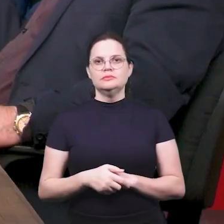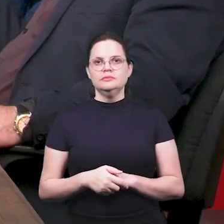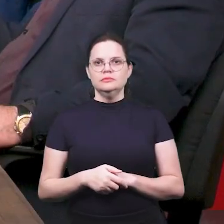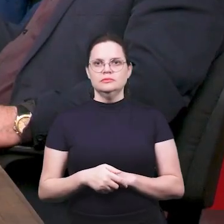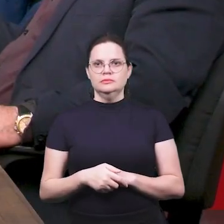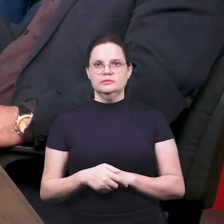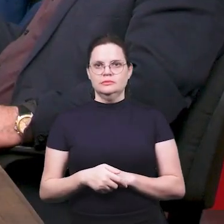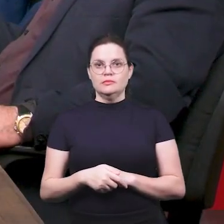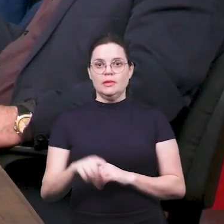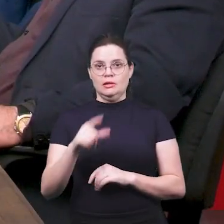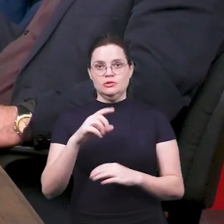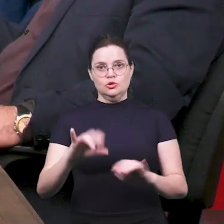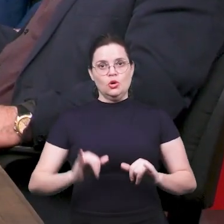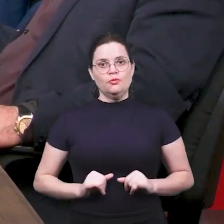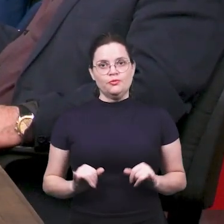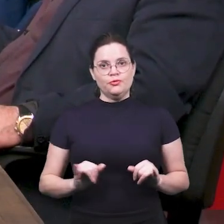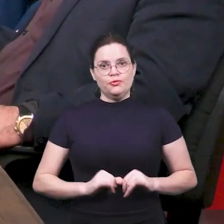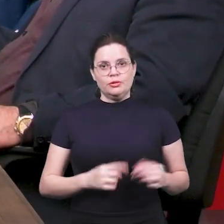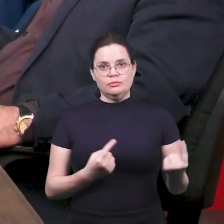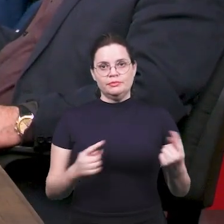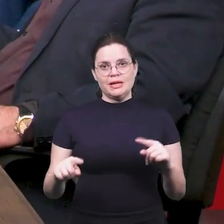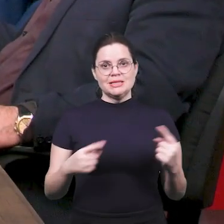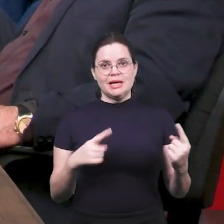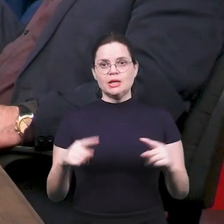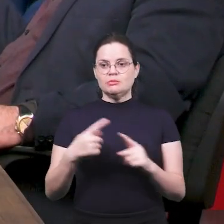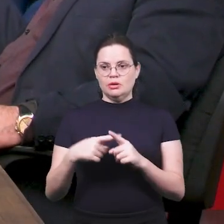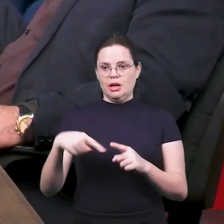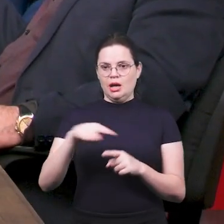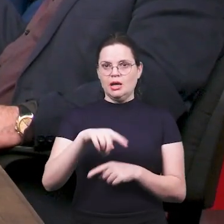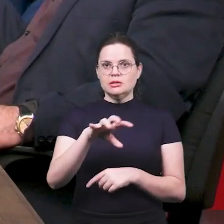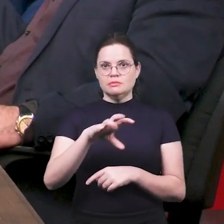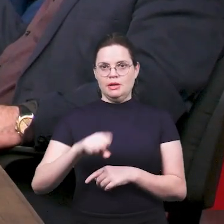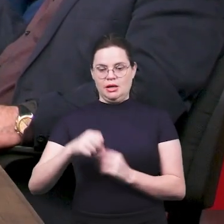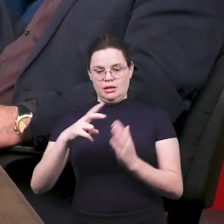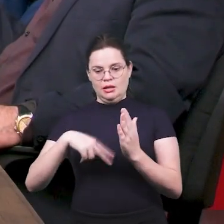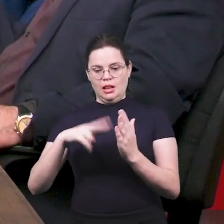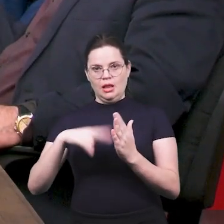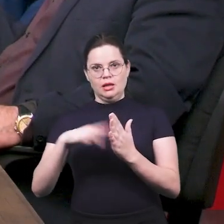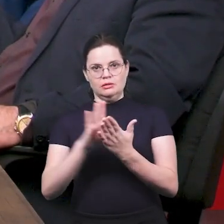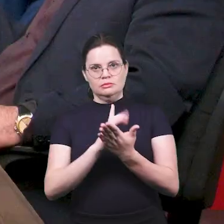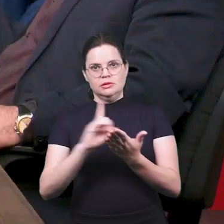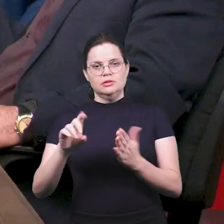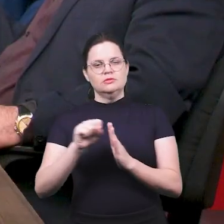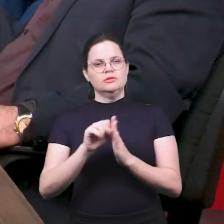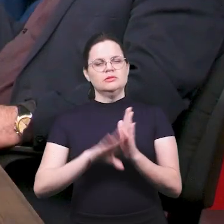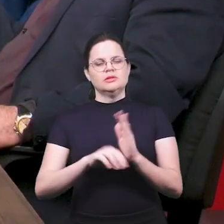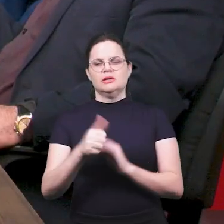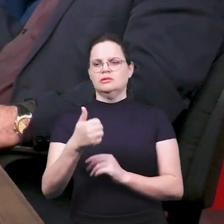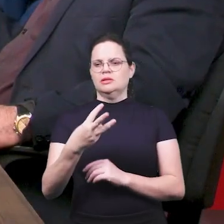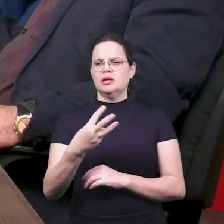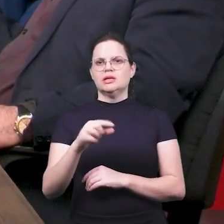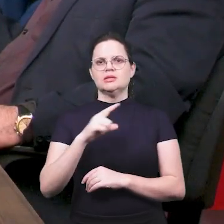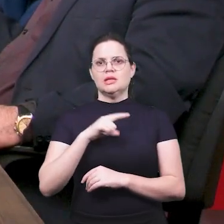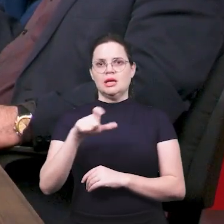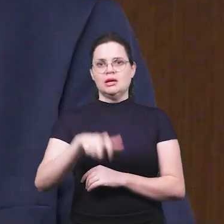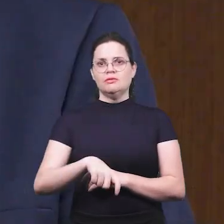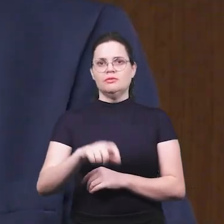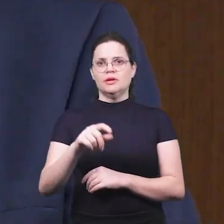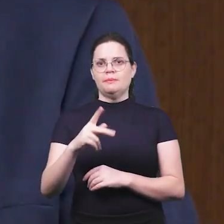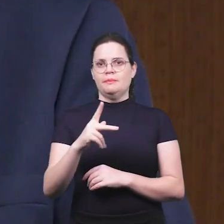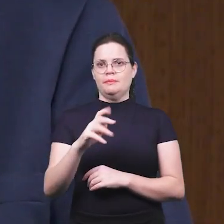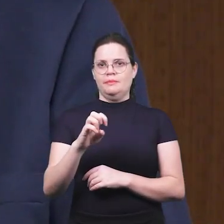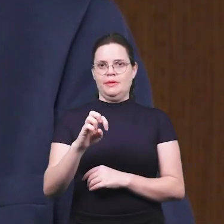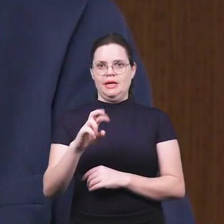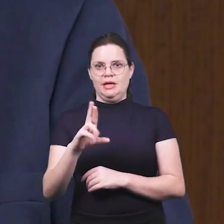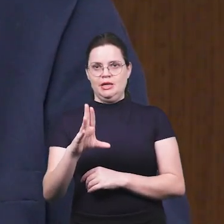eles foram perseguidos por causa da leitura da Bíblia, né? O Pedro Valdo, lá no século XIII, né, traduziu a